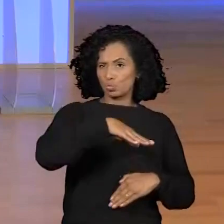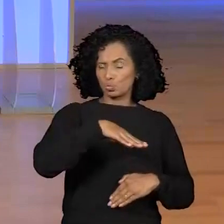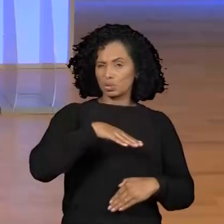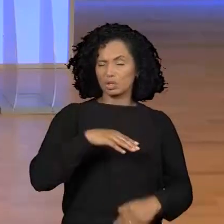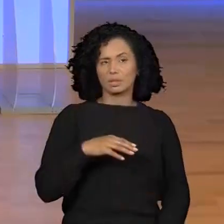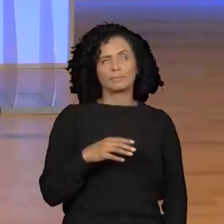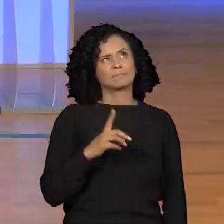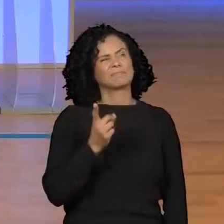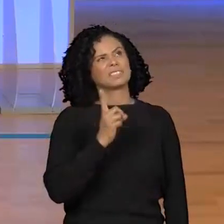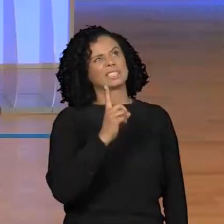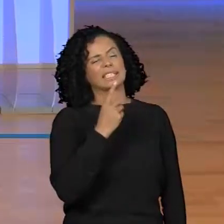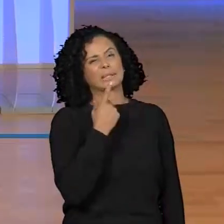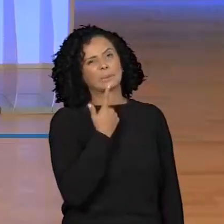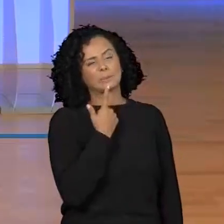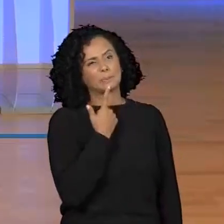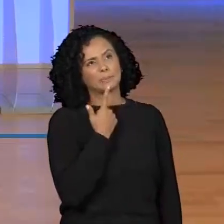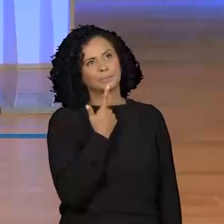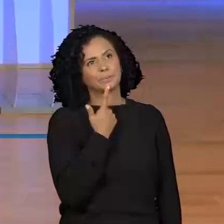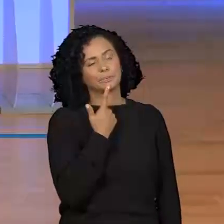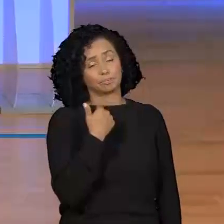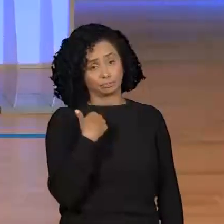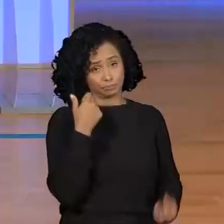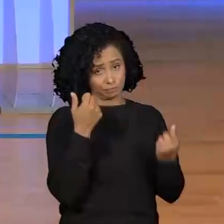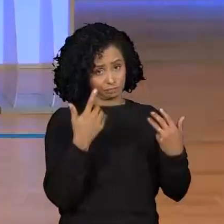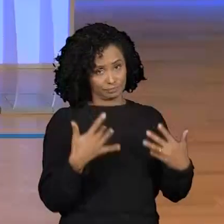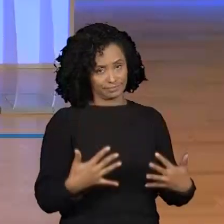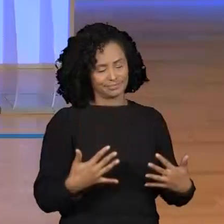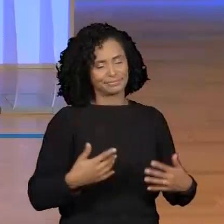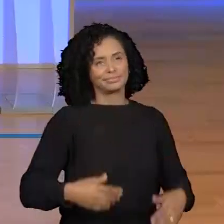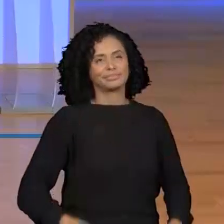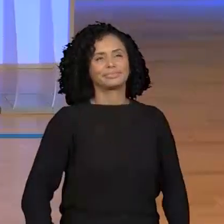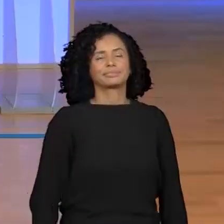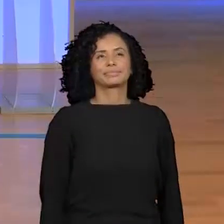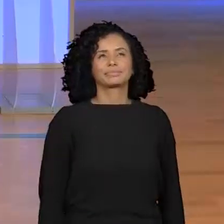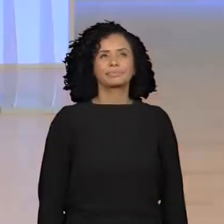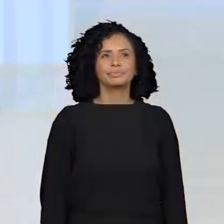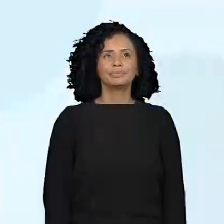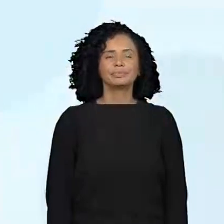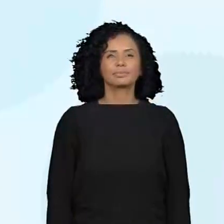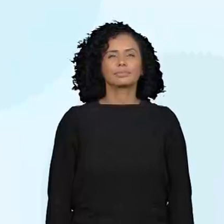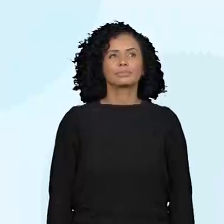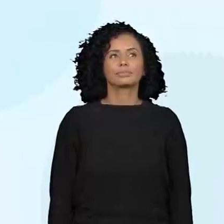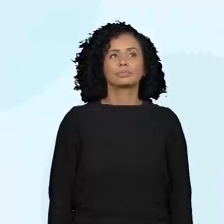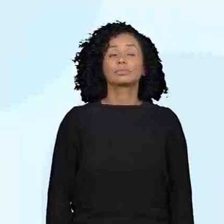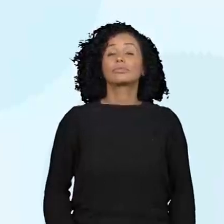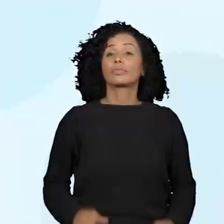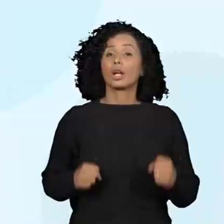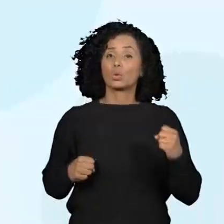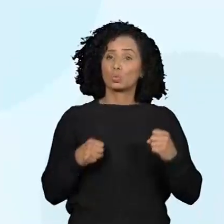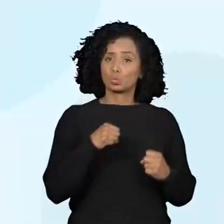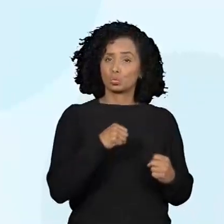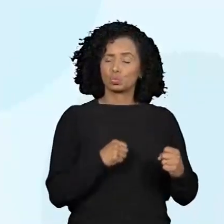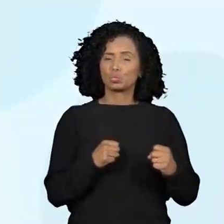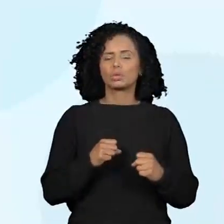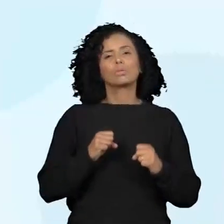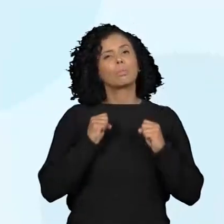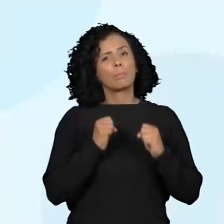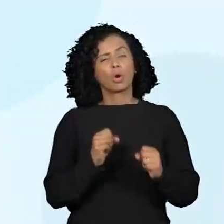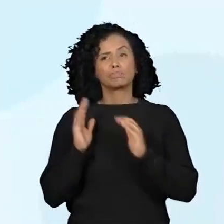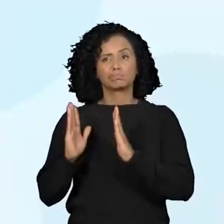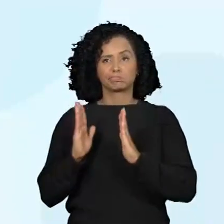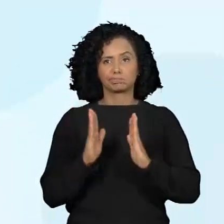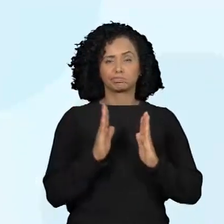Melhor não, né? Como que vai ser? Vou explicar direitinho. Então, as lutas, elas podem ser classificadas de acordo com os